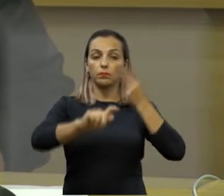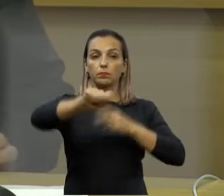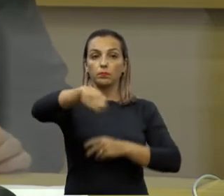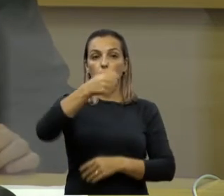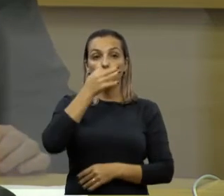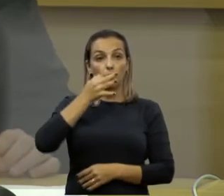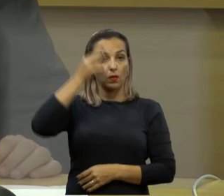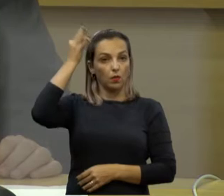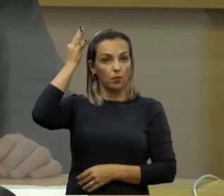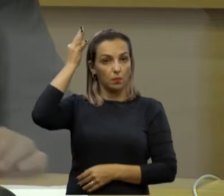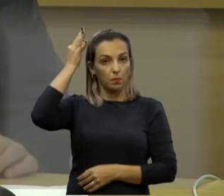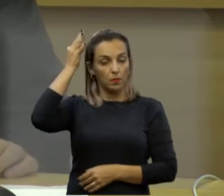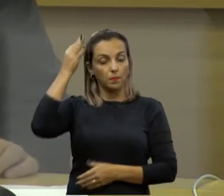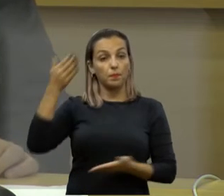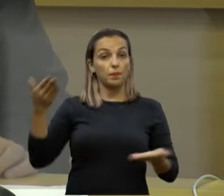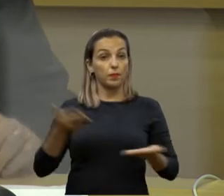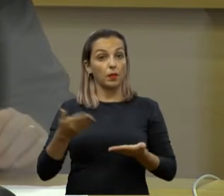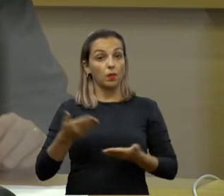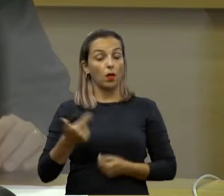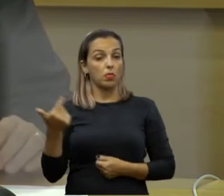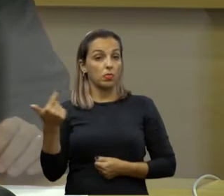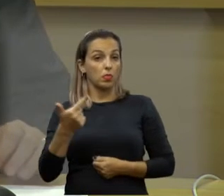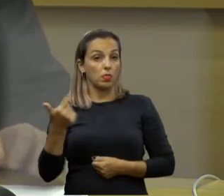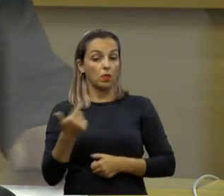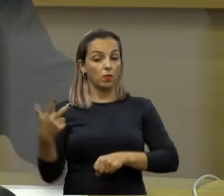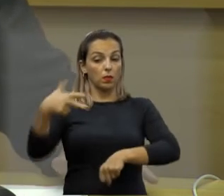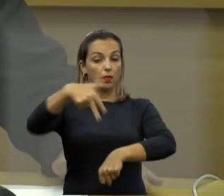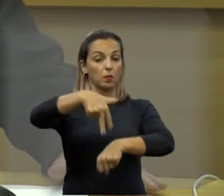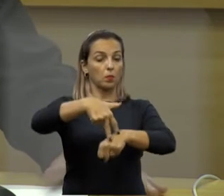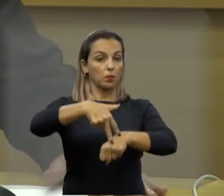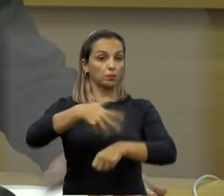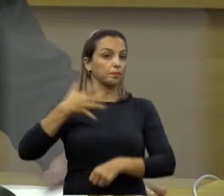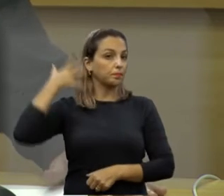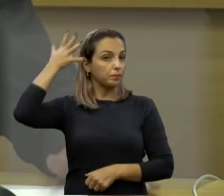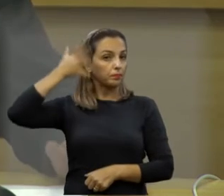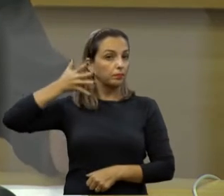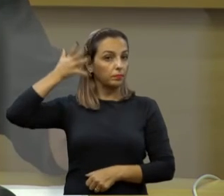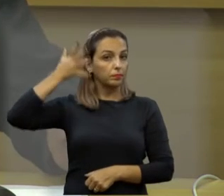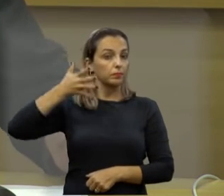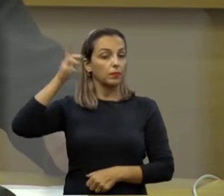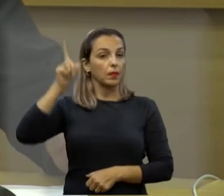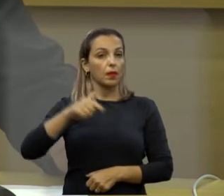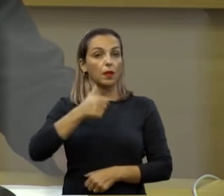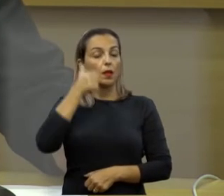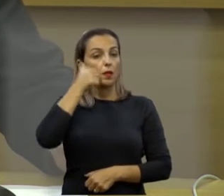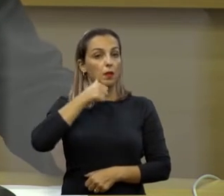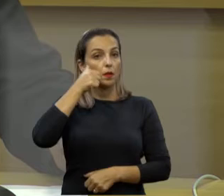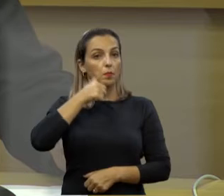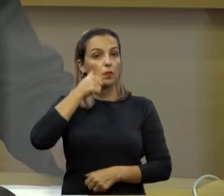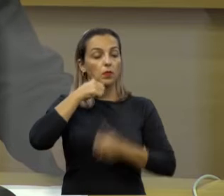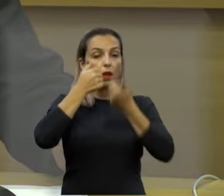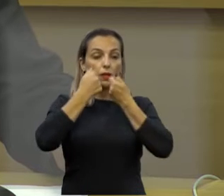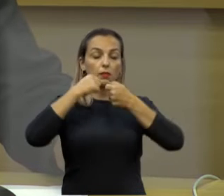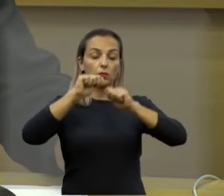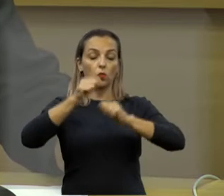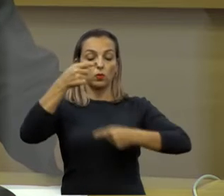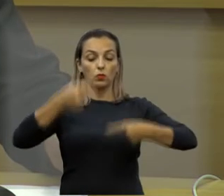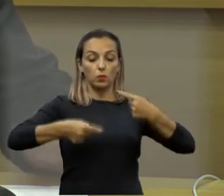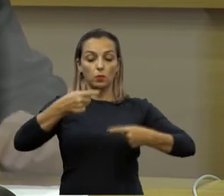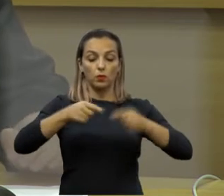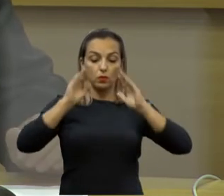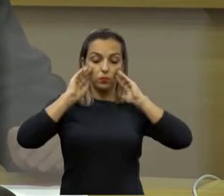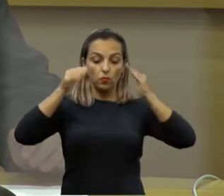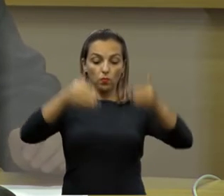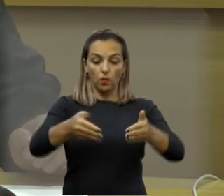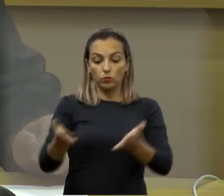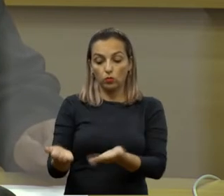vigília vamos para a nossa segunda Tribuna Popular será usado pela assessora de políticas para